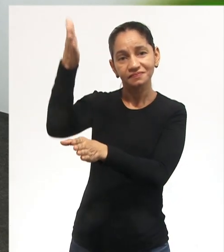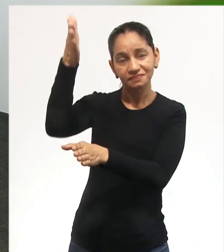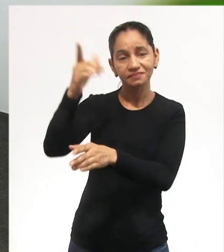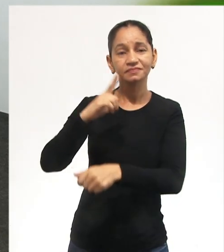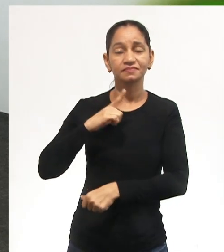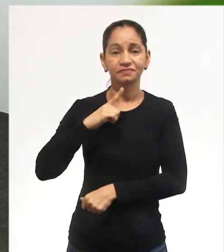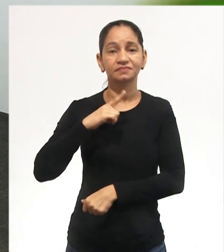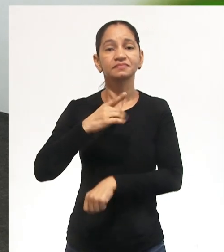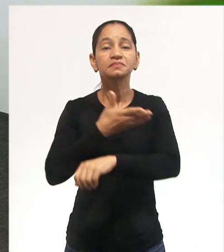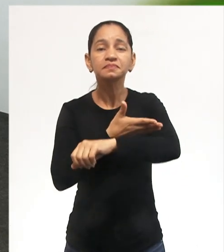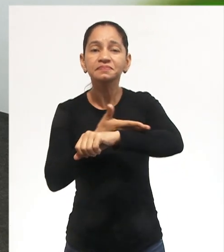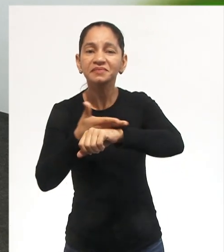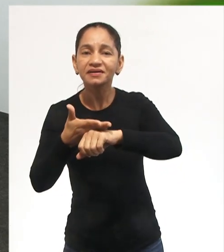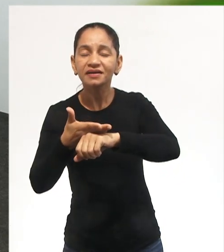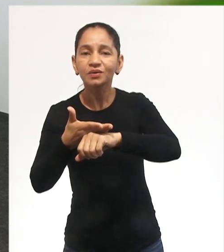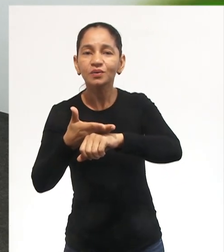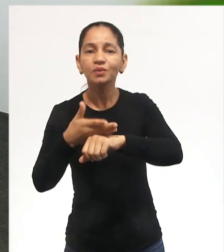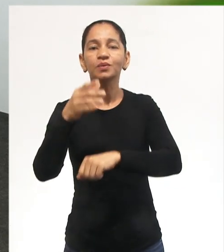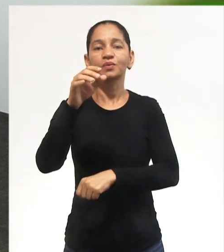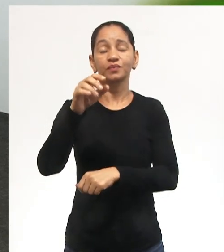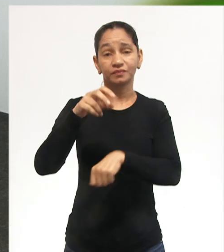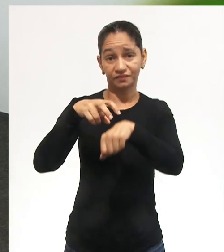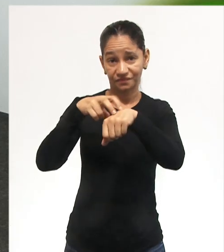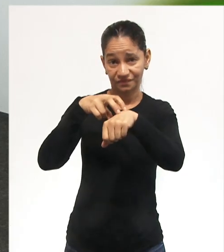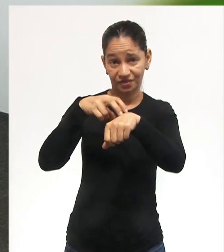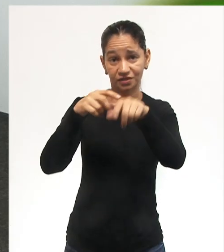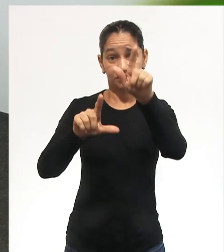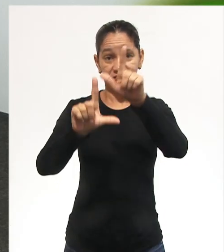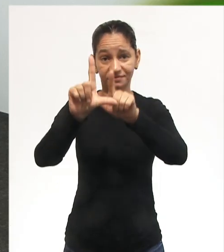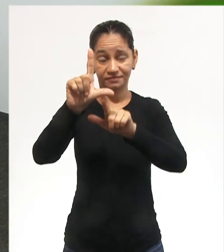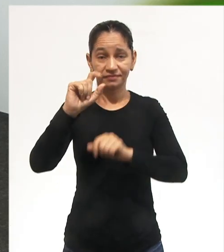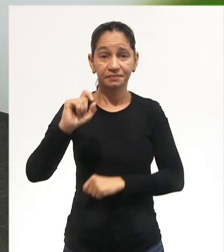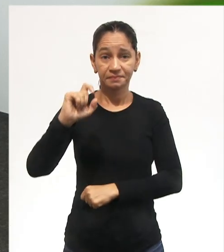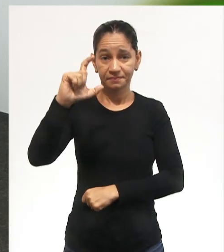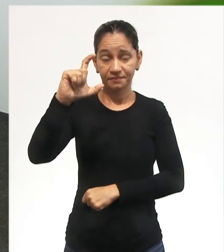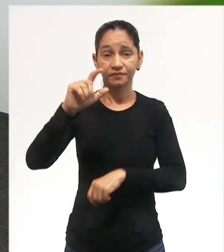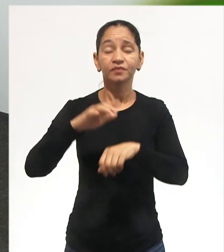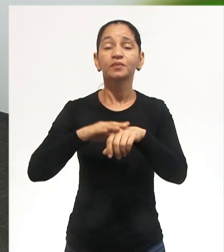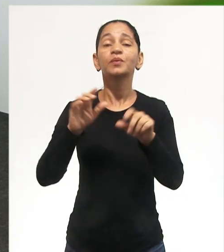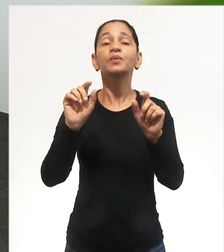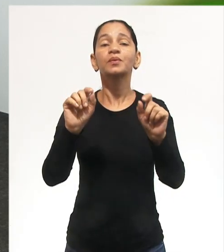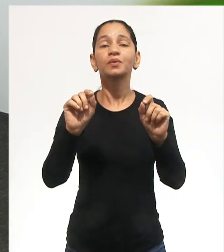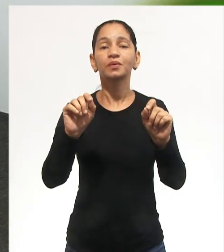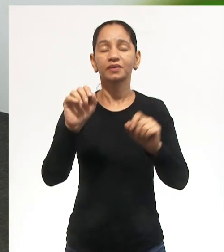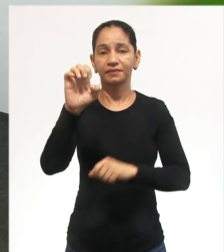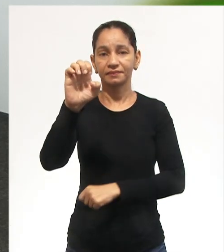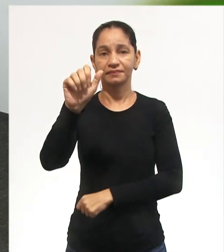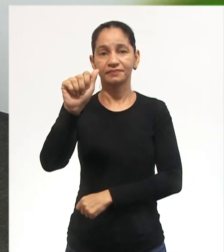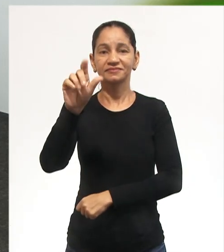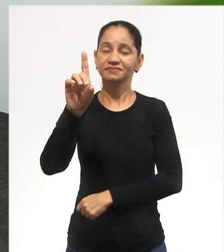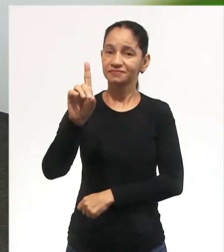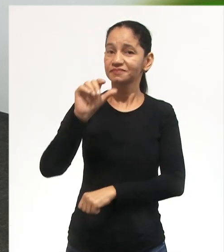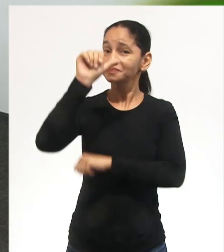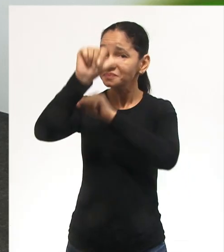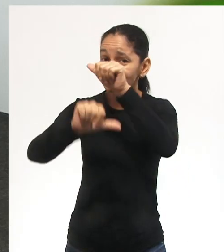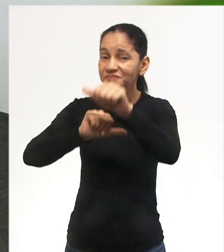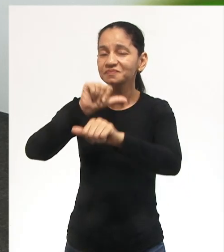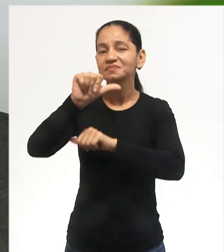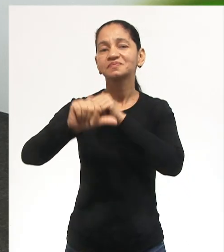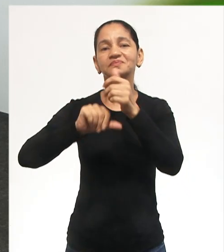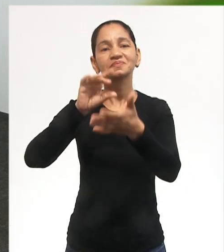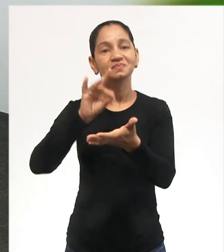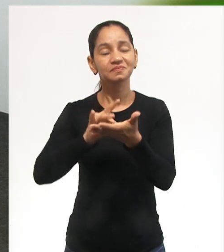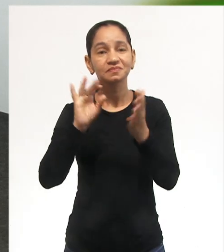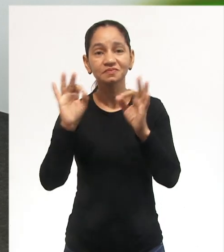tenho uma parede branca com dizeres no tom verde, dizendo assim, ó, EAD mudando